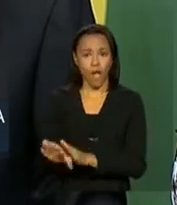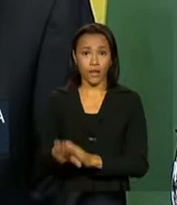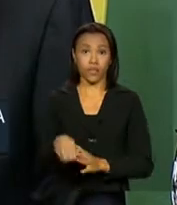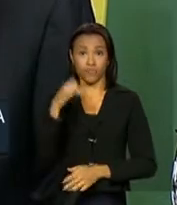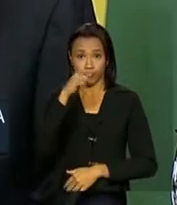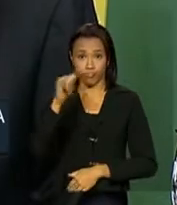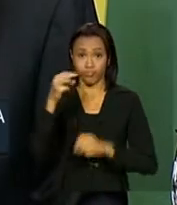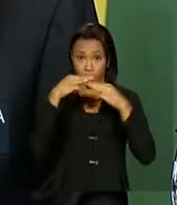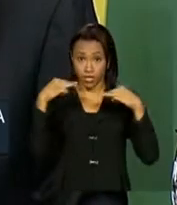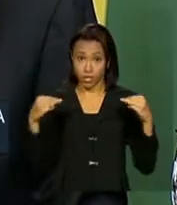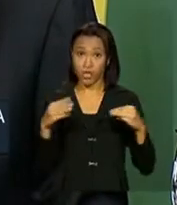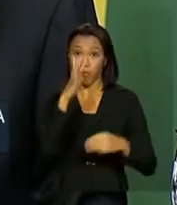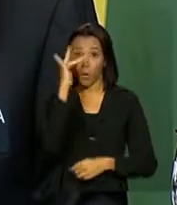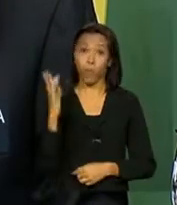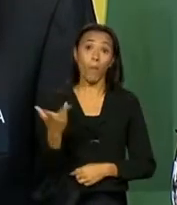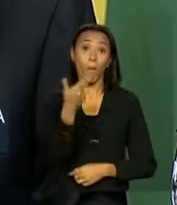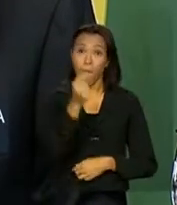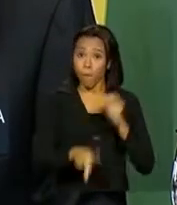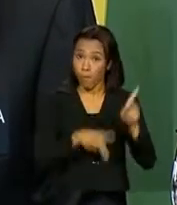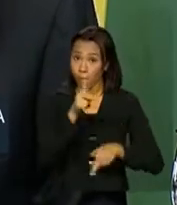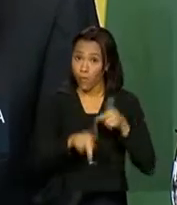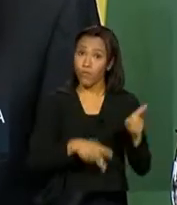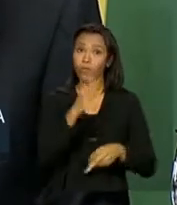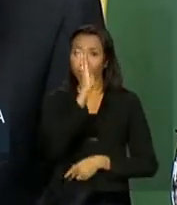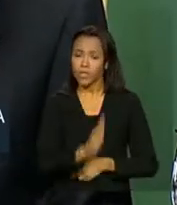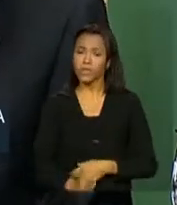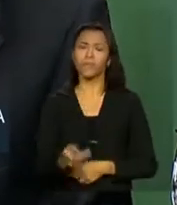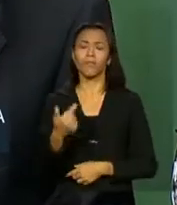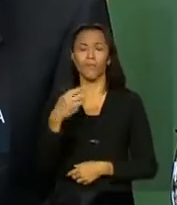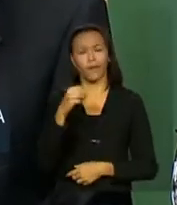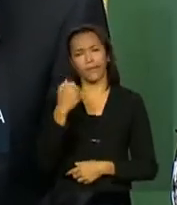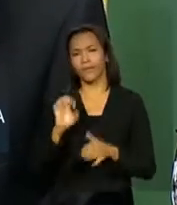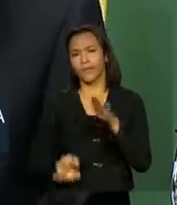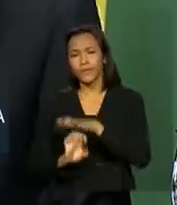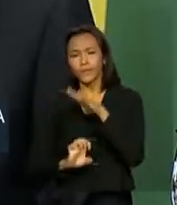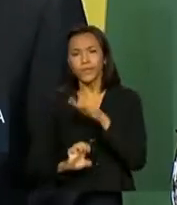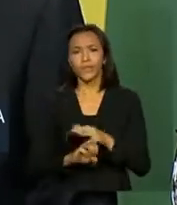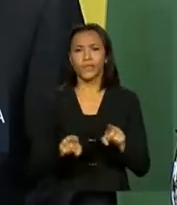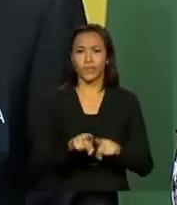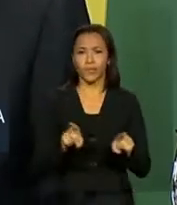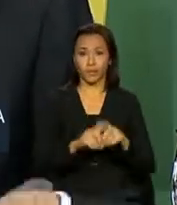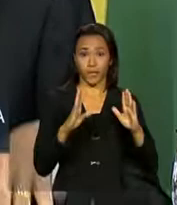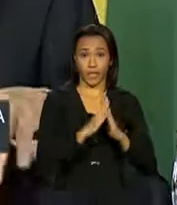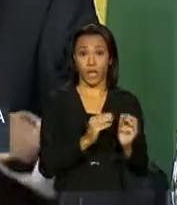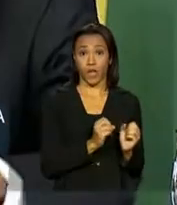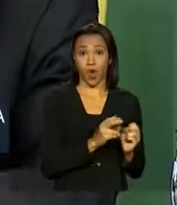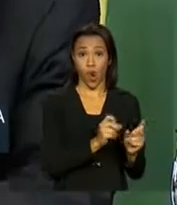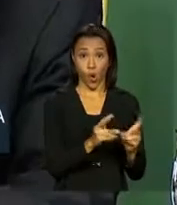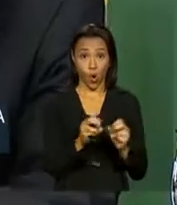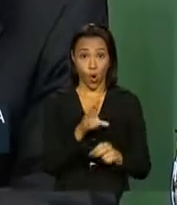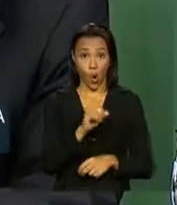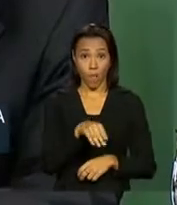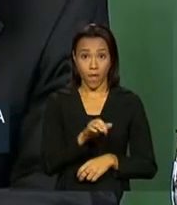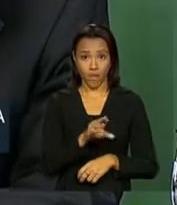povo brasileiro, para a indústria, para o comércio, está absolutamente garantido.